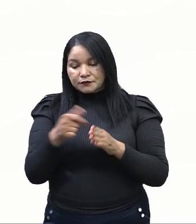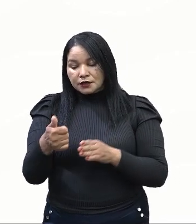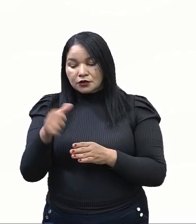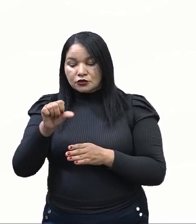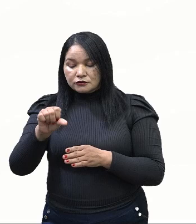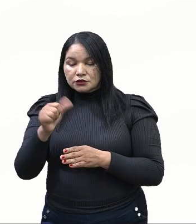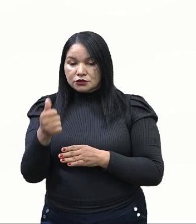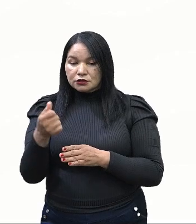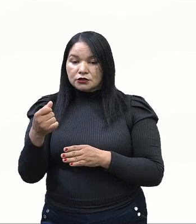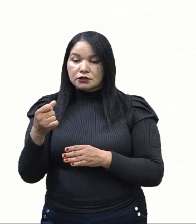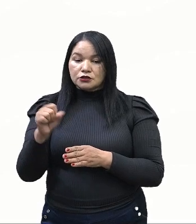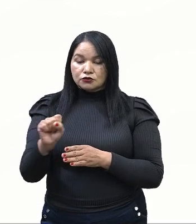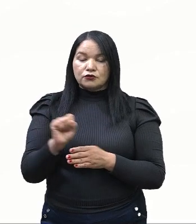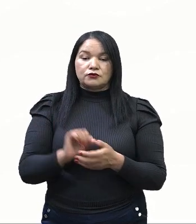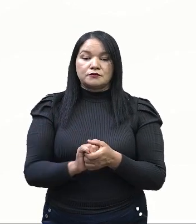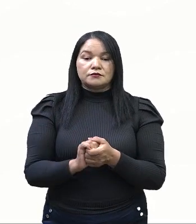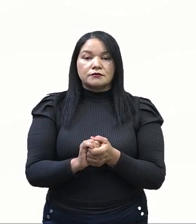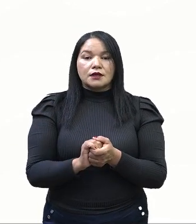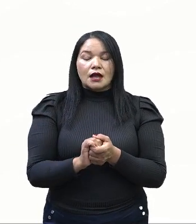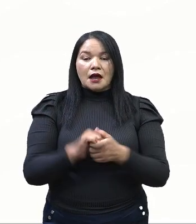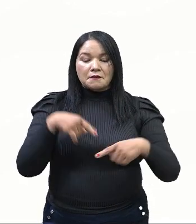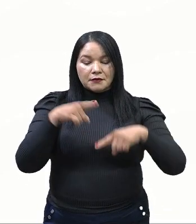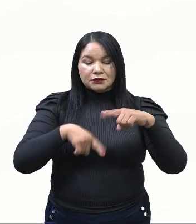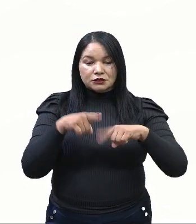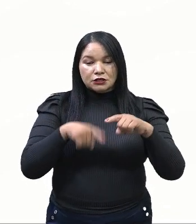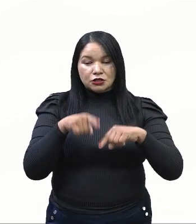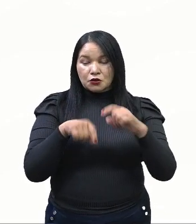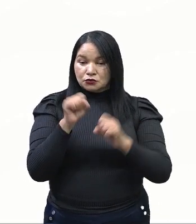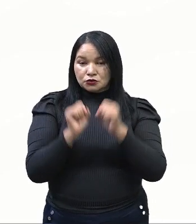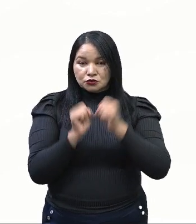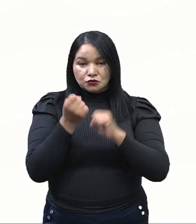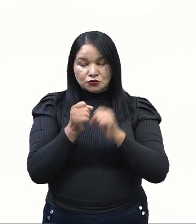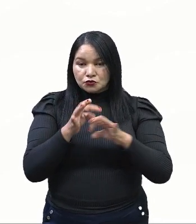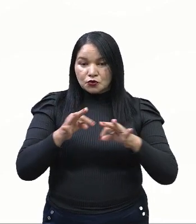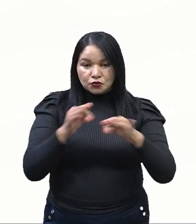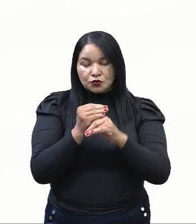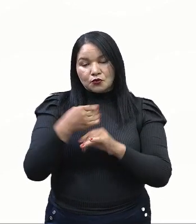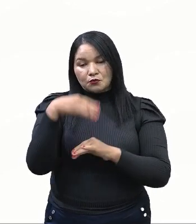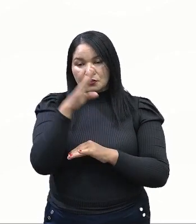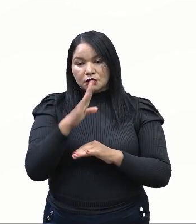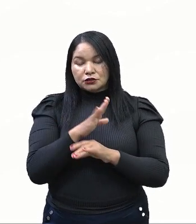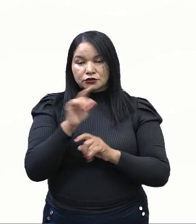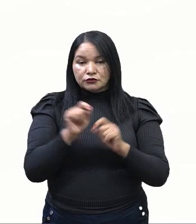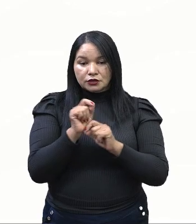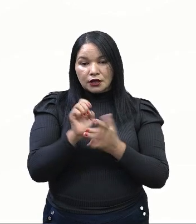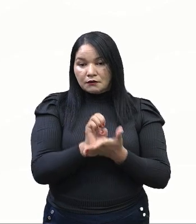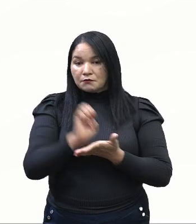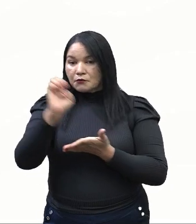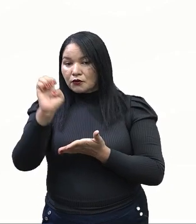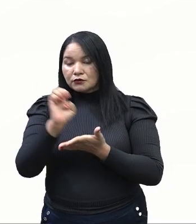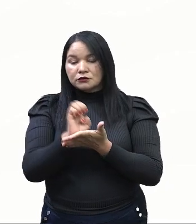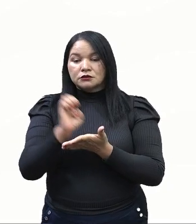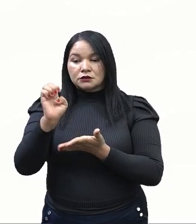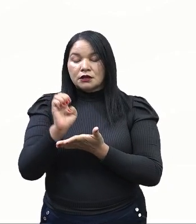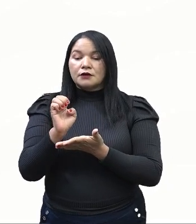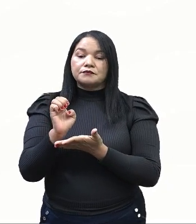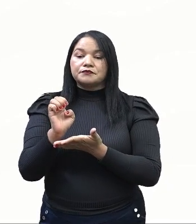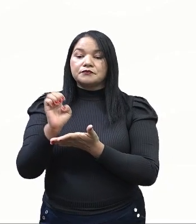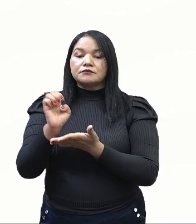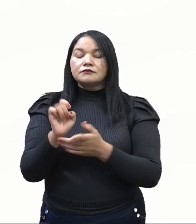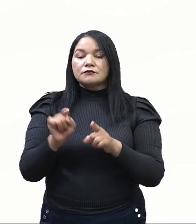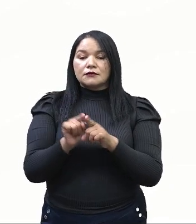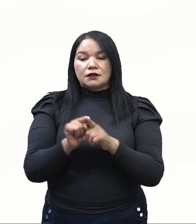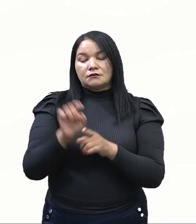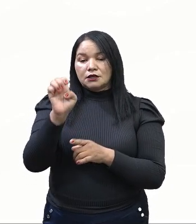E grande parte dos produtos industrializados no Brasil, eles eram importados da Europa. E